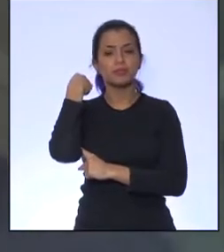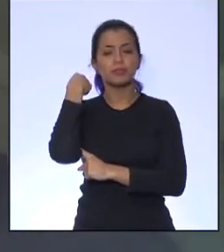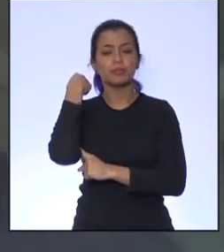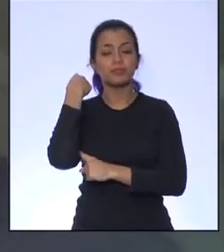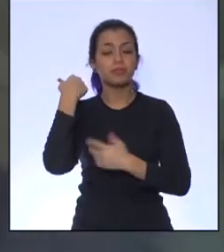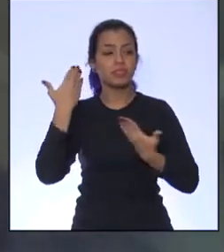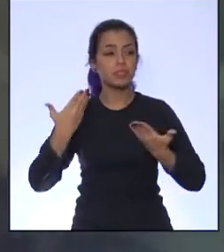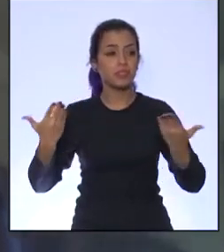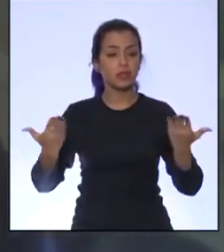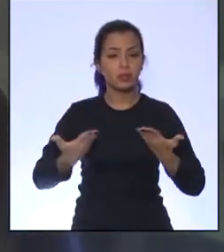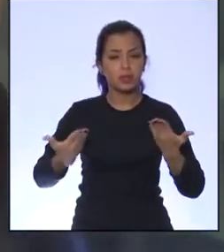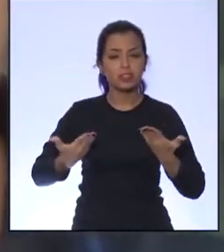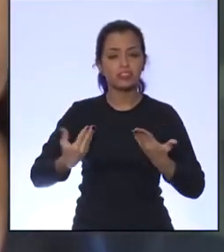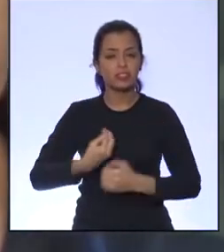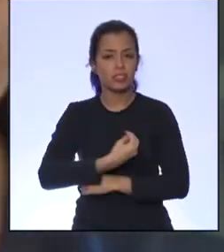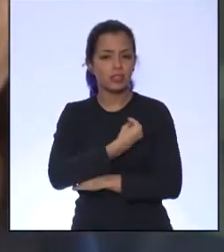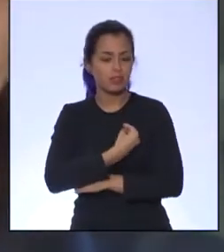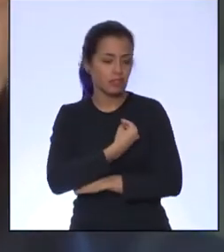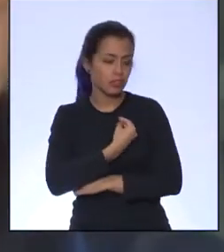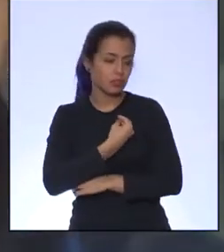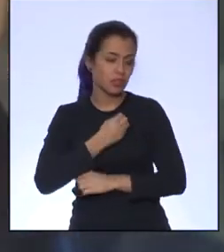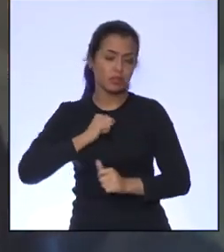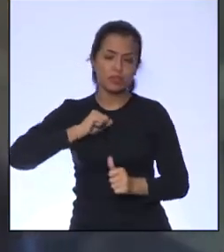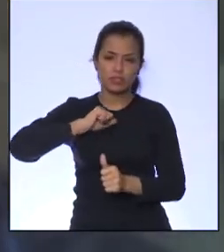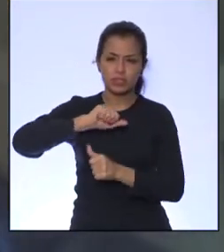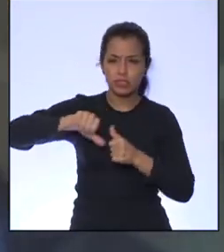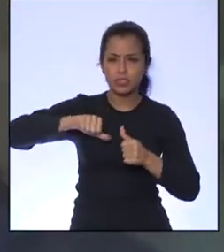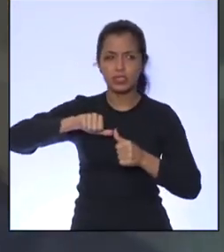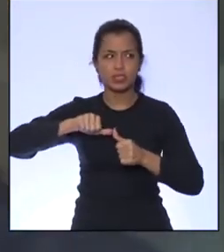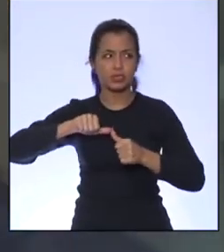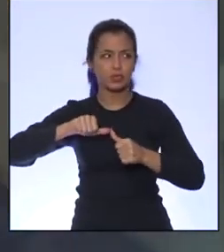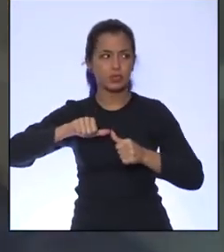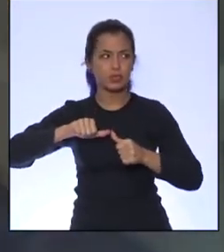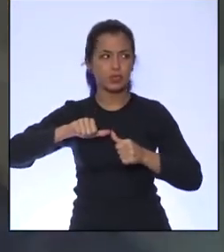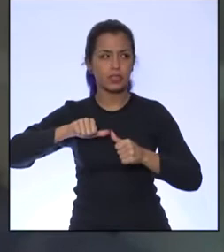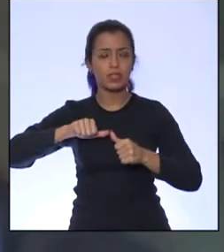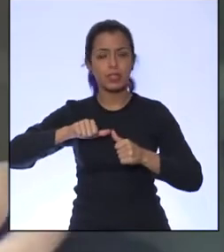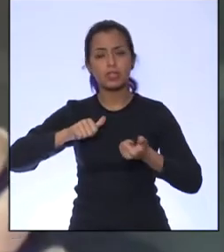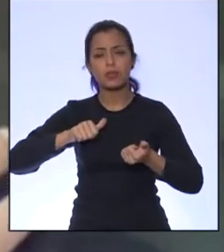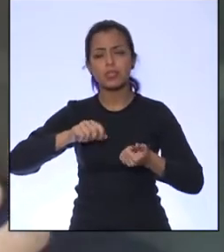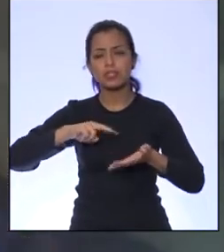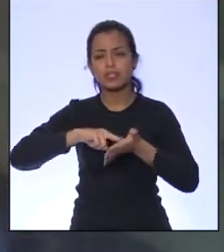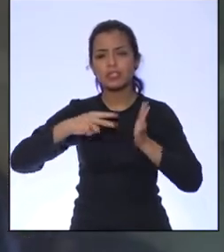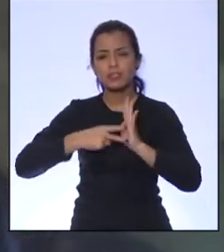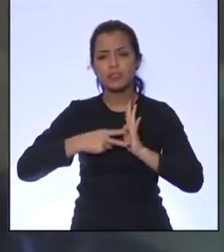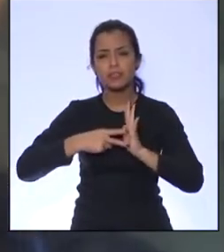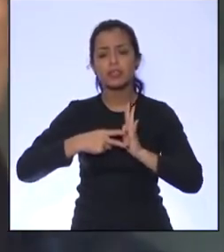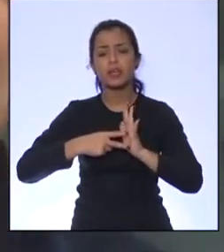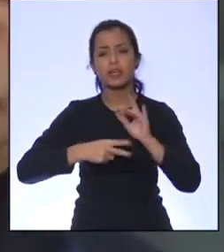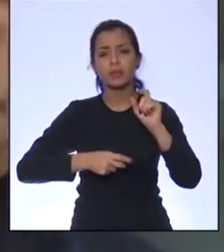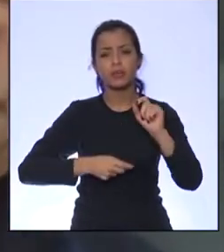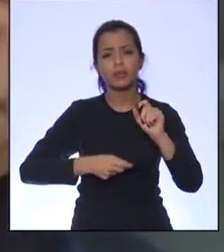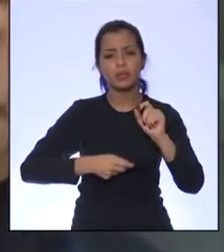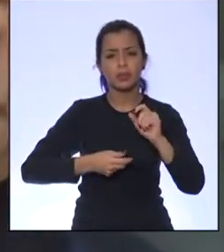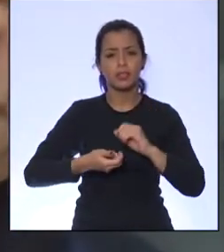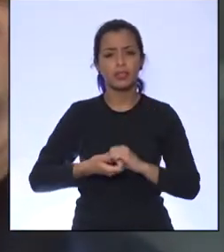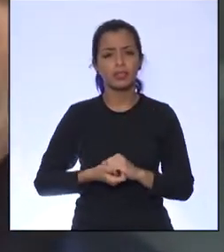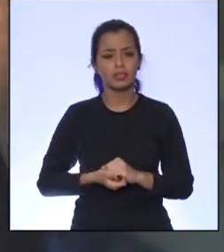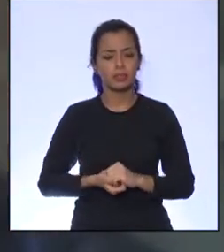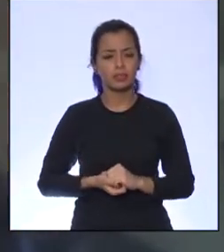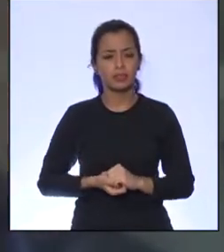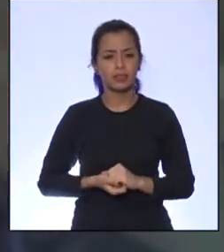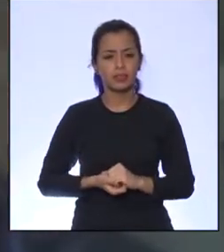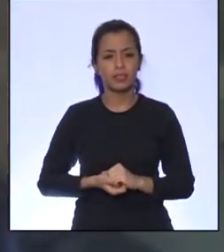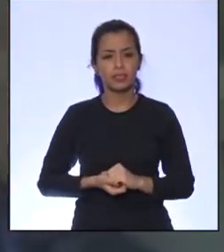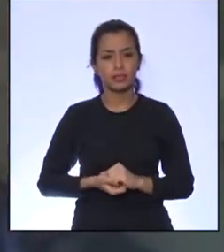transição estrutural quântica. O que é isso? É algo que não é contínuo, não é? É